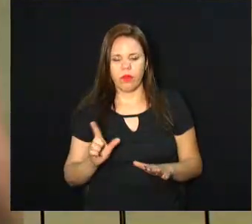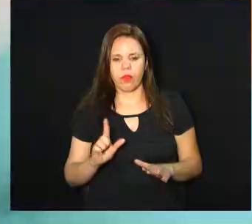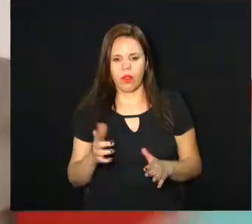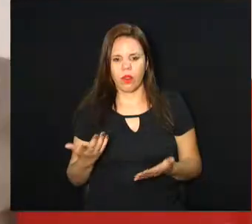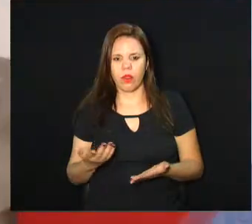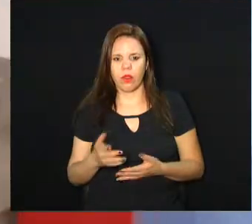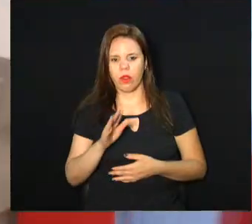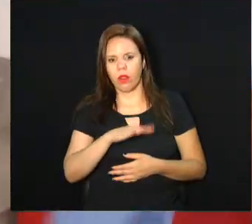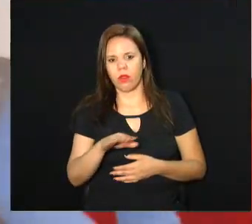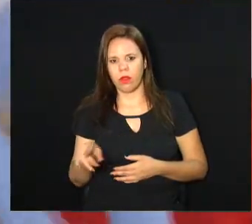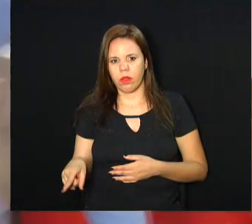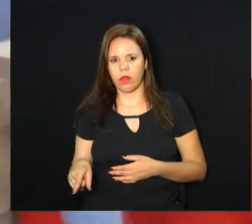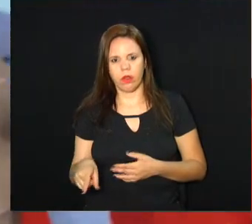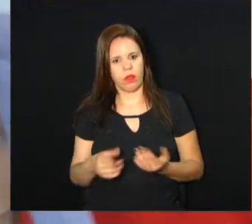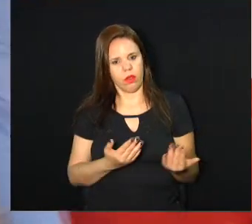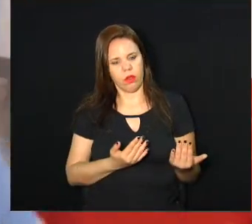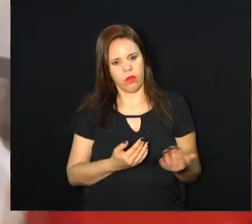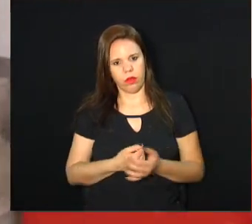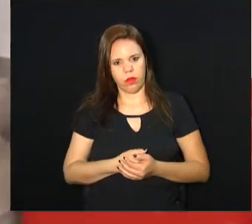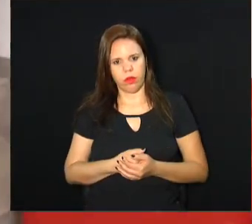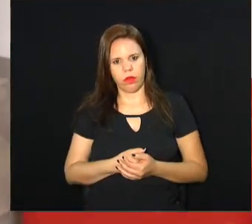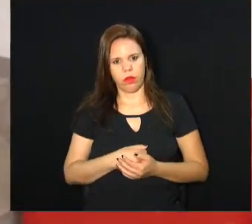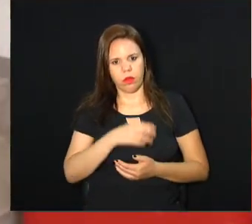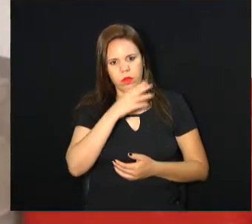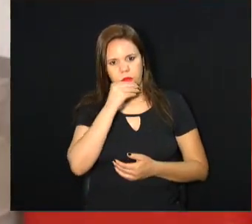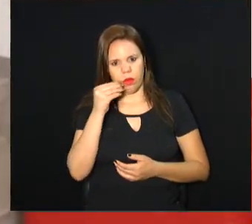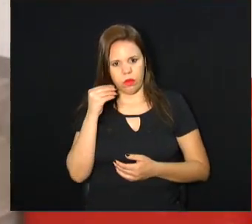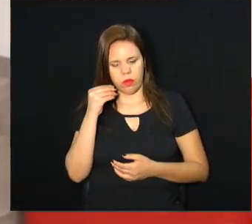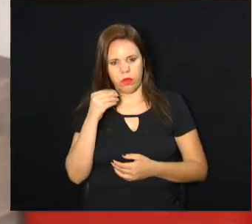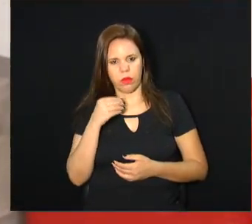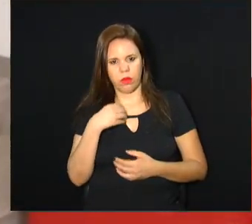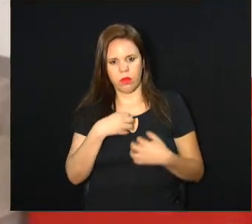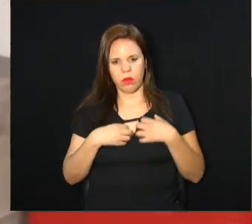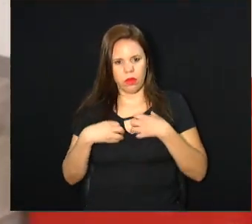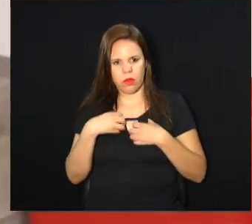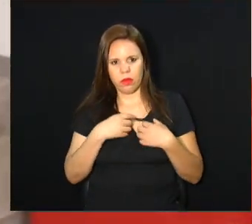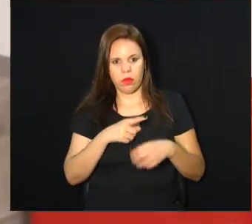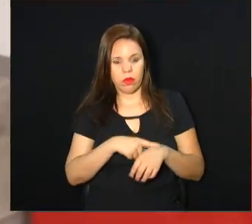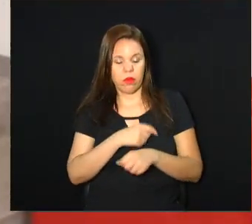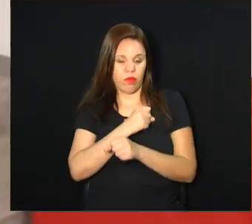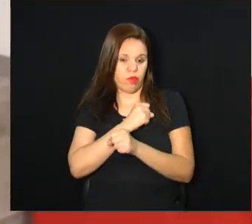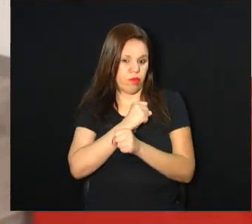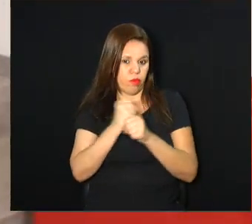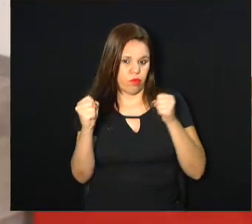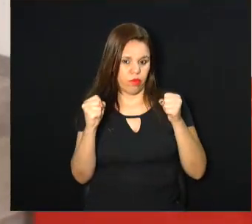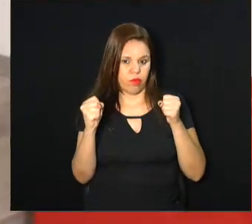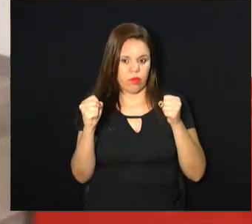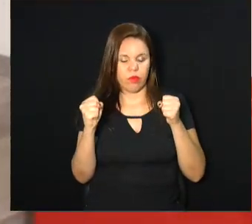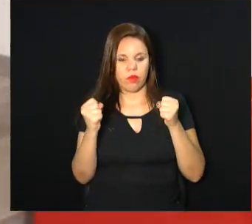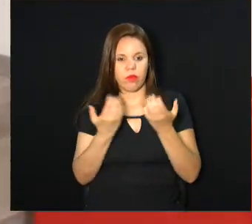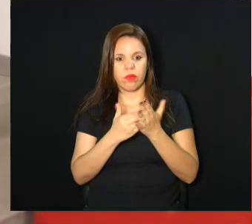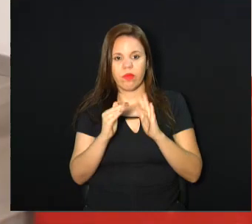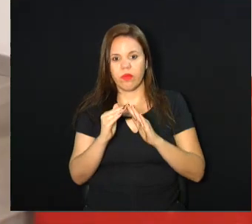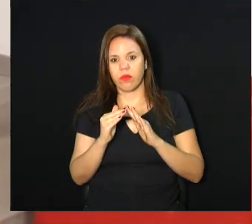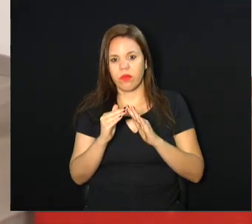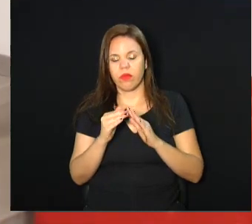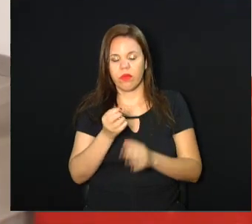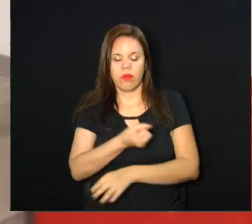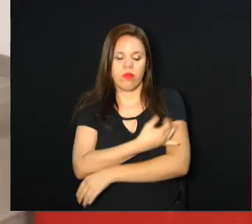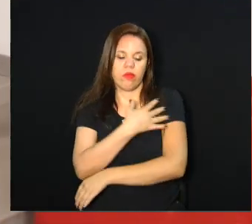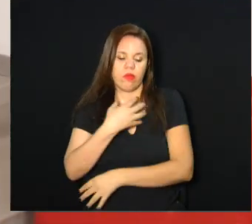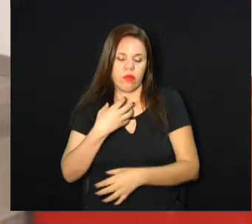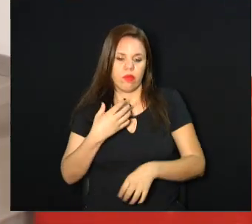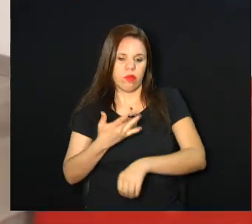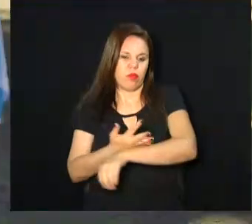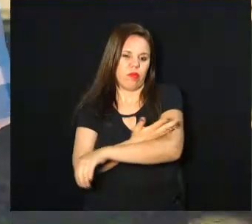essa criança ou este jovem, este adolescente que está passando por esse momento de reprovação vai estar com o emocional